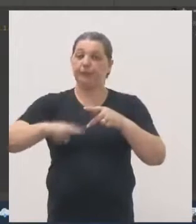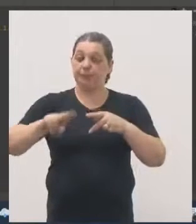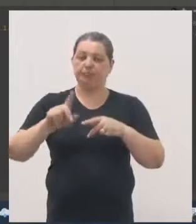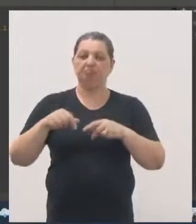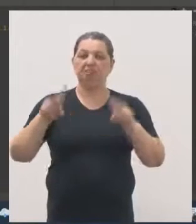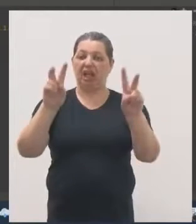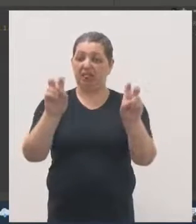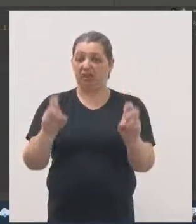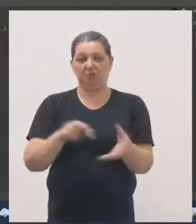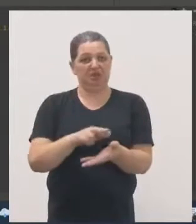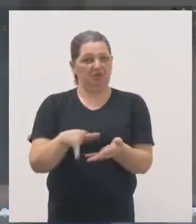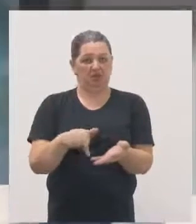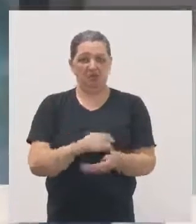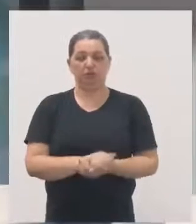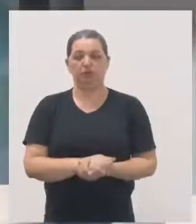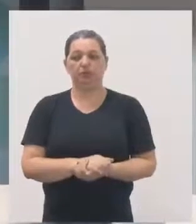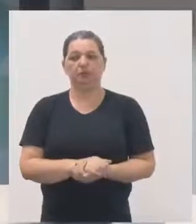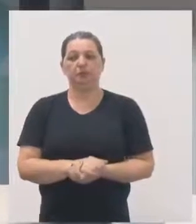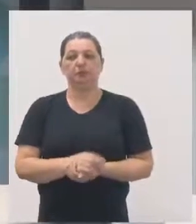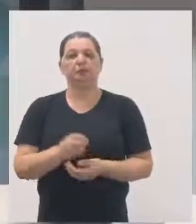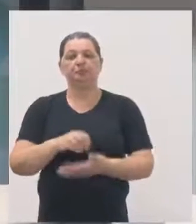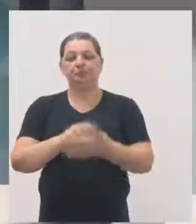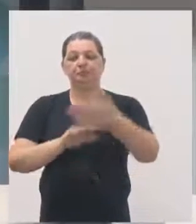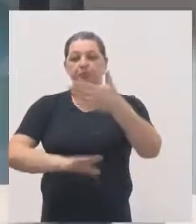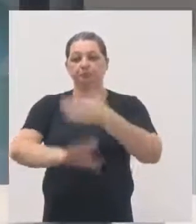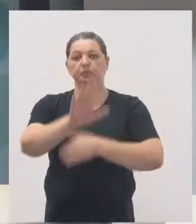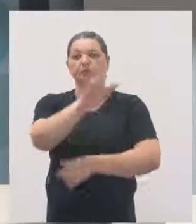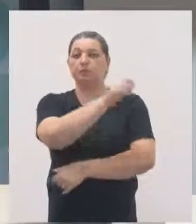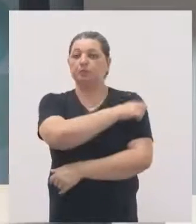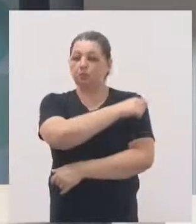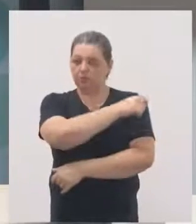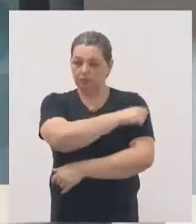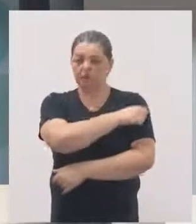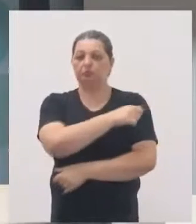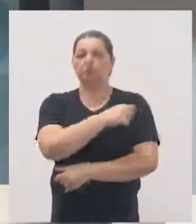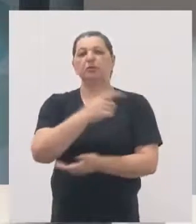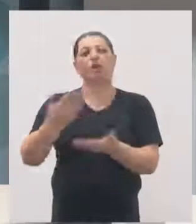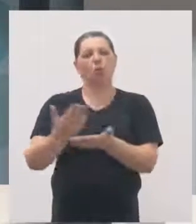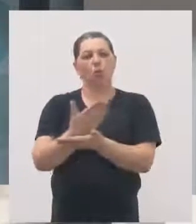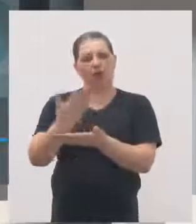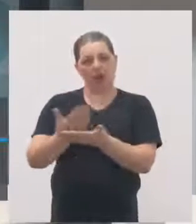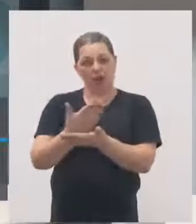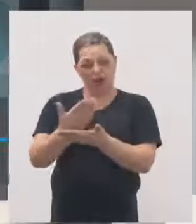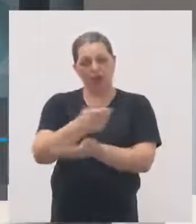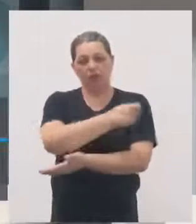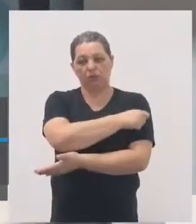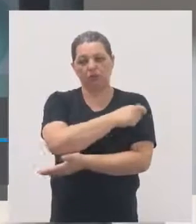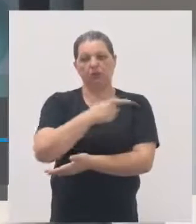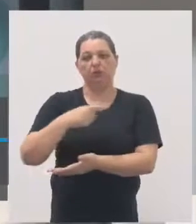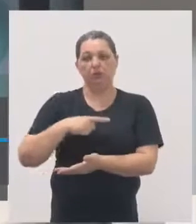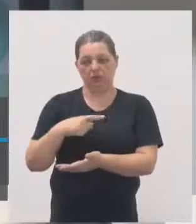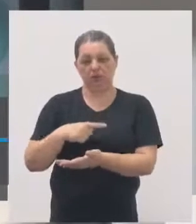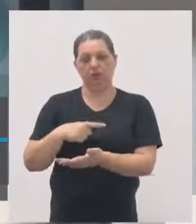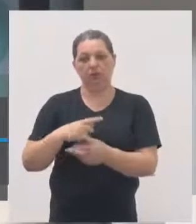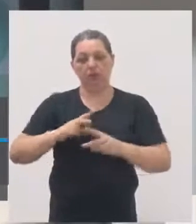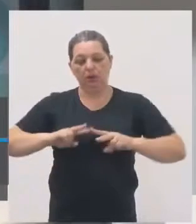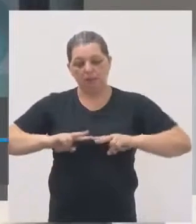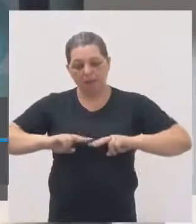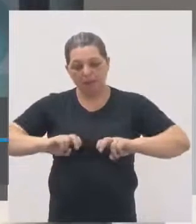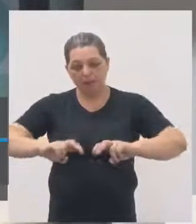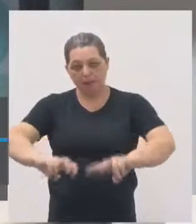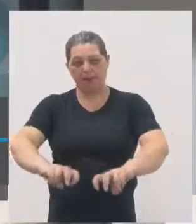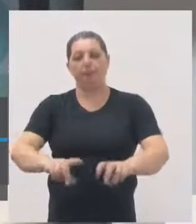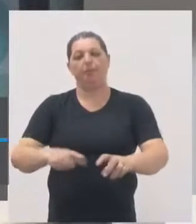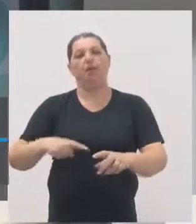né? Então, como no currículo do aluno, né, nos cadernos do aluno, está explorando bastante, por